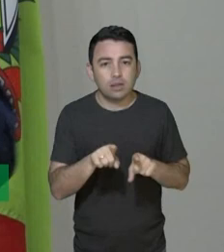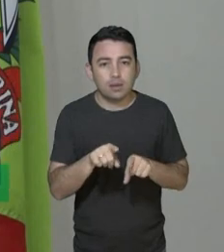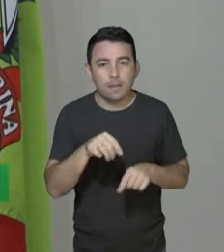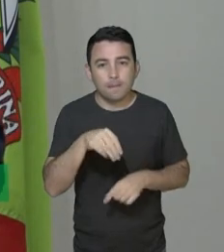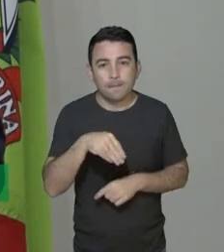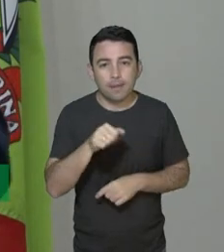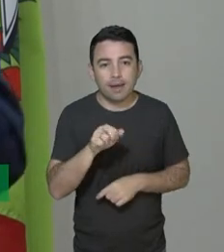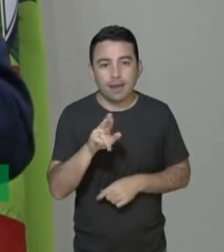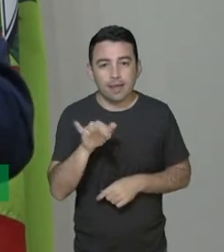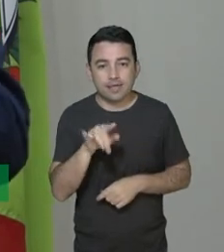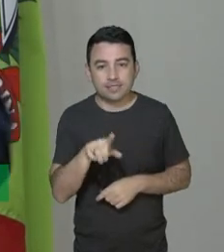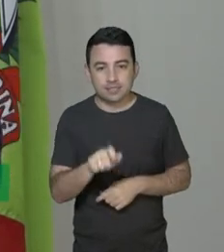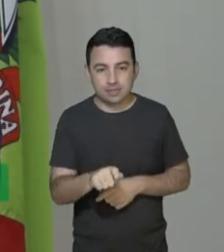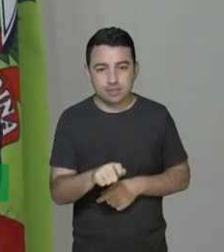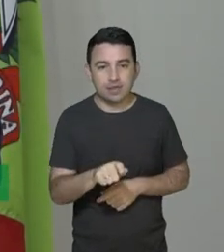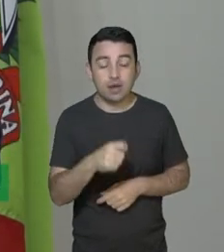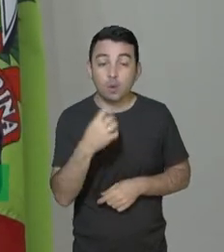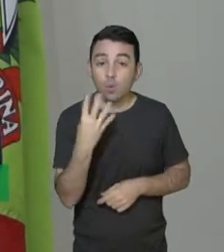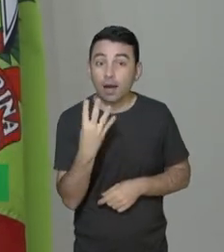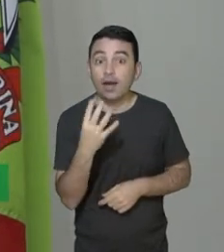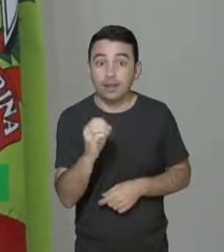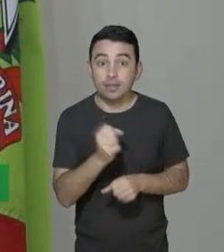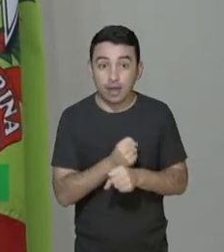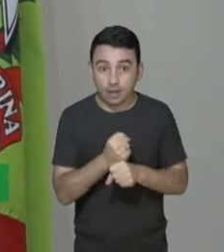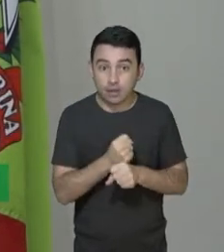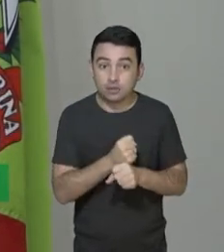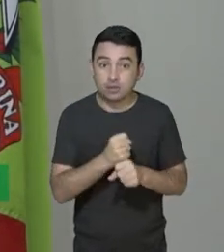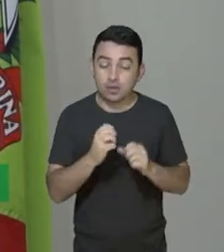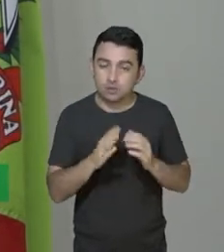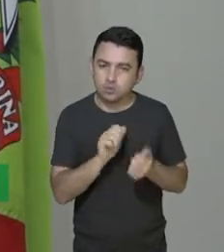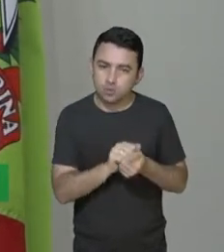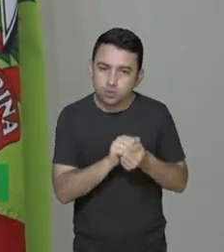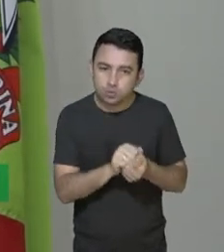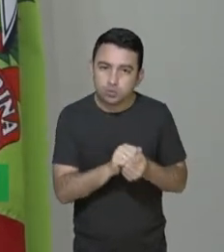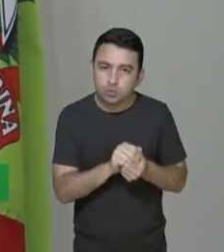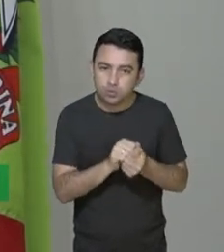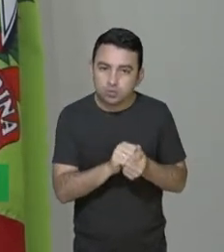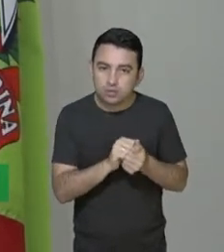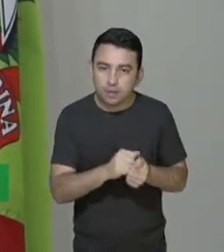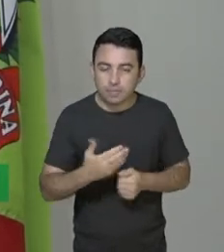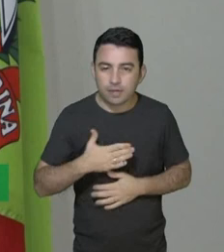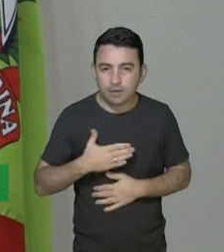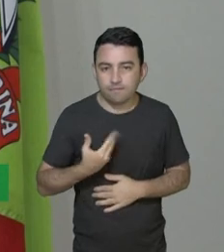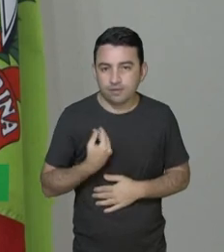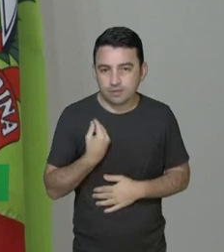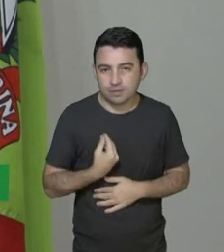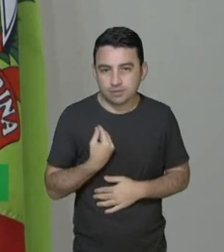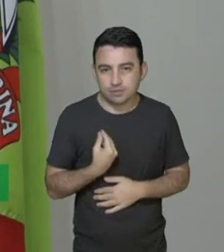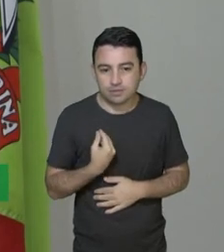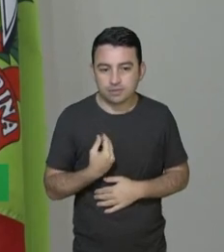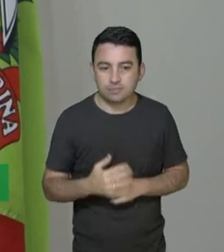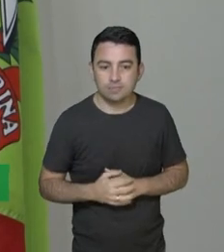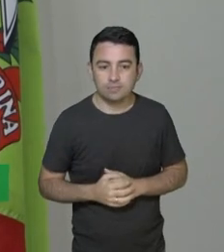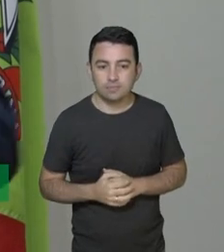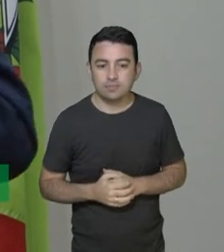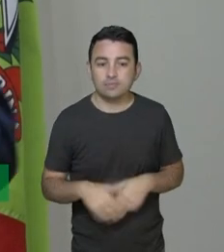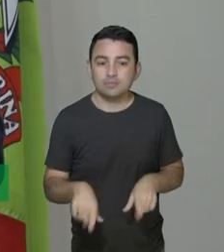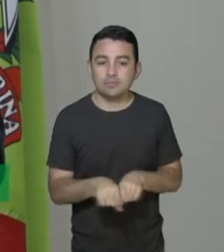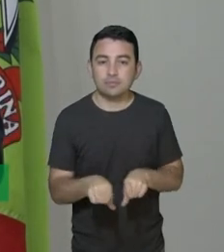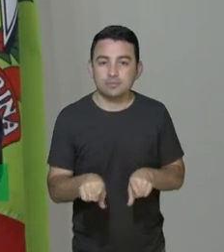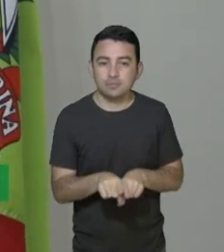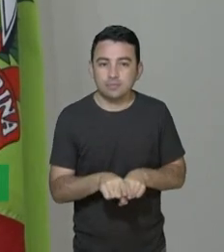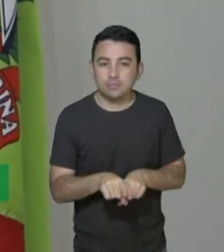que mora comigo há 46 anos, também acompanhou essa minha vida. Por isso, gente, quero dizer a